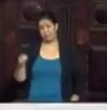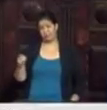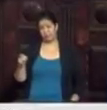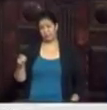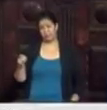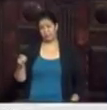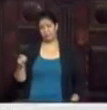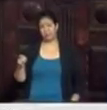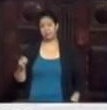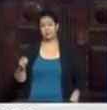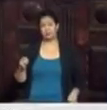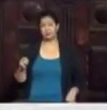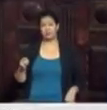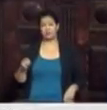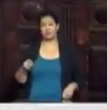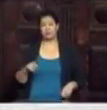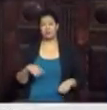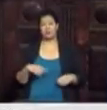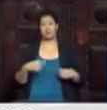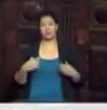12 anos e pouco Lula Dilma.